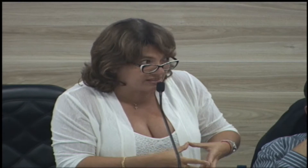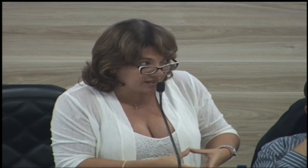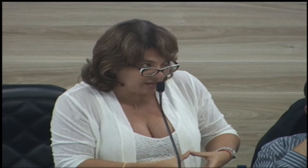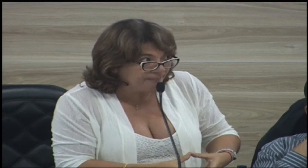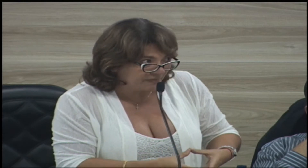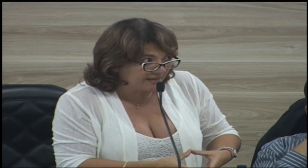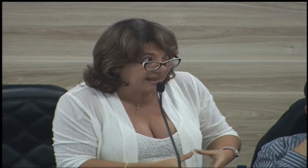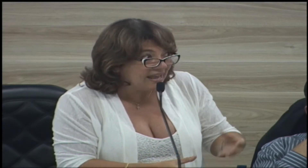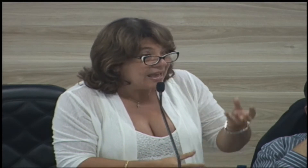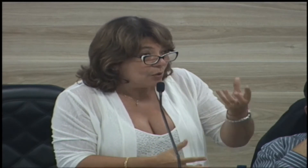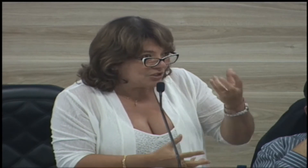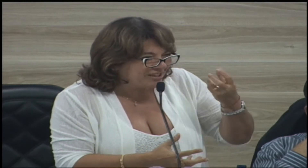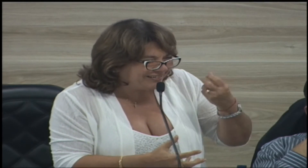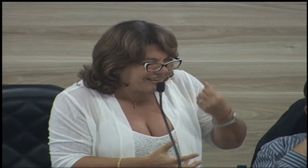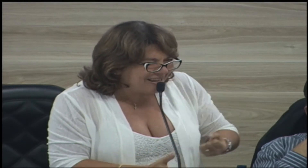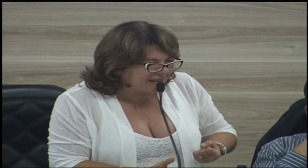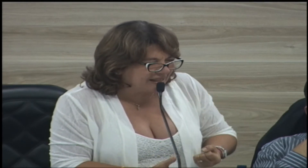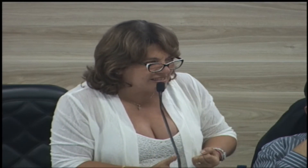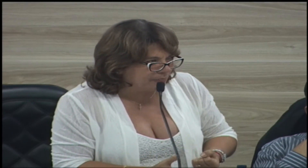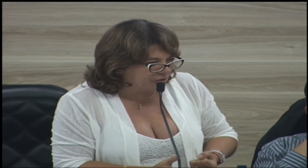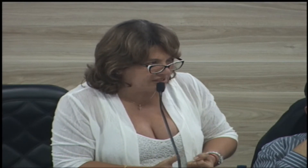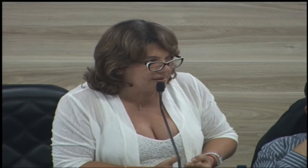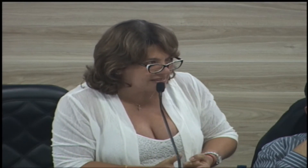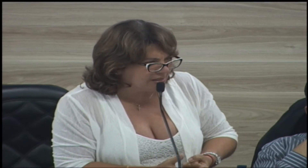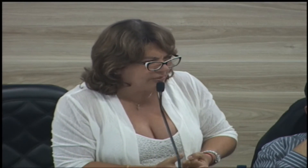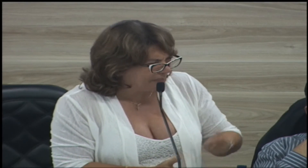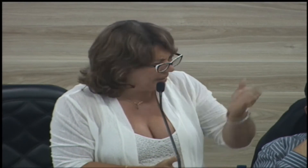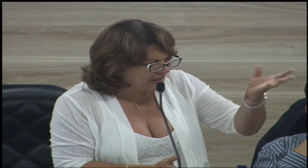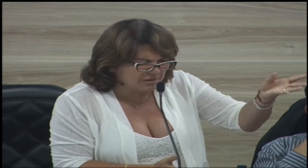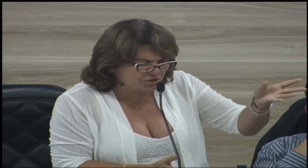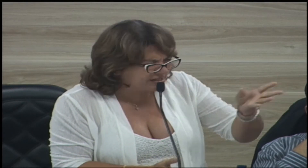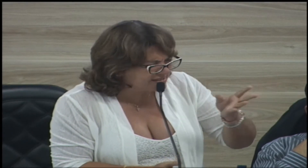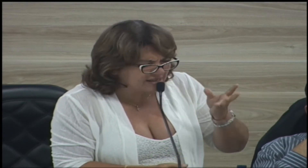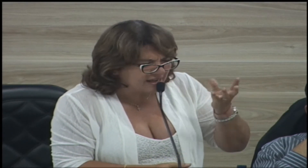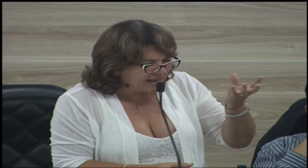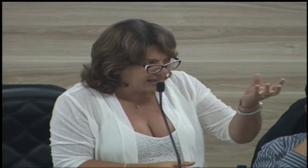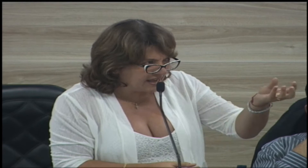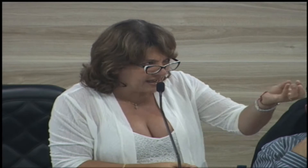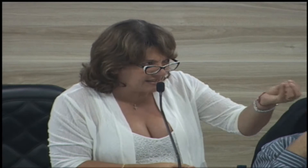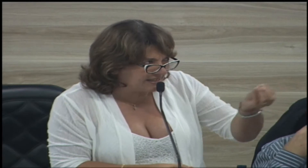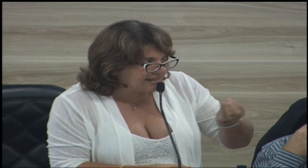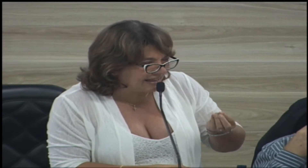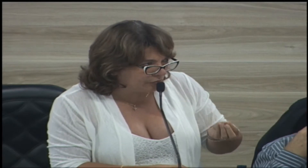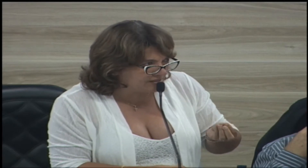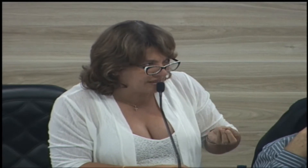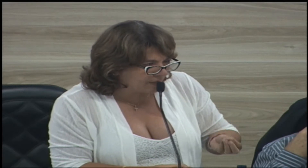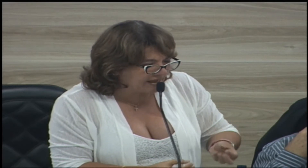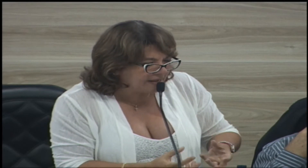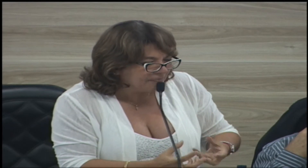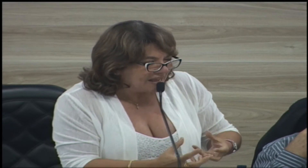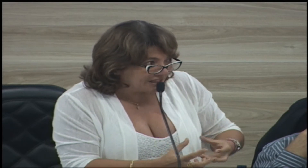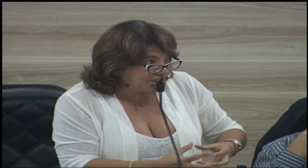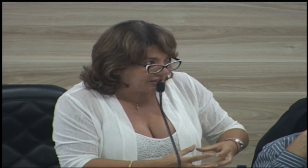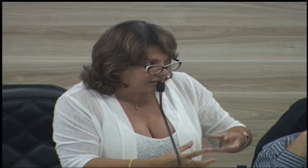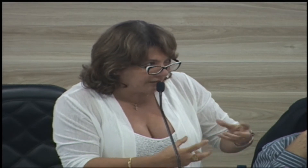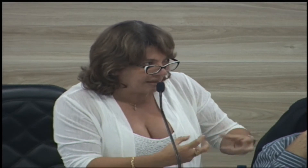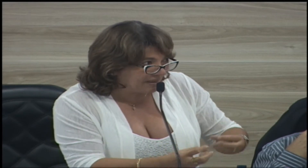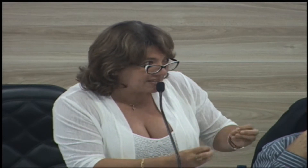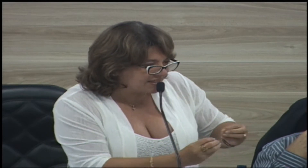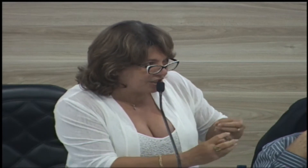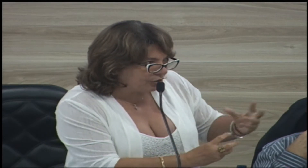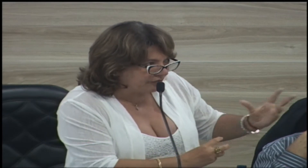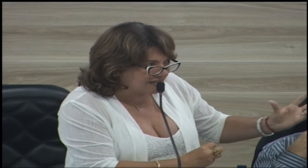junto, sim, né? Eu acho que tem que ter essa aproximação da PM, acho que esse dado seu aí, da gente,